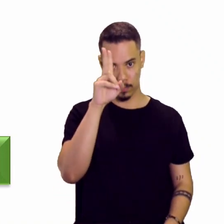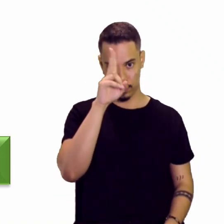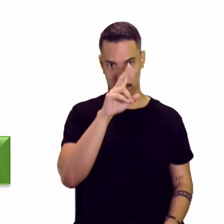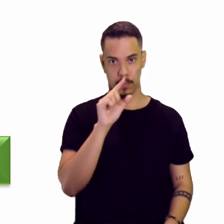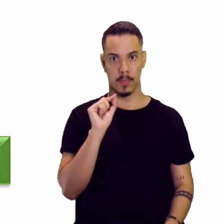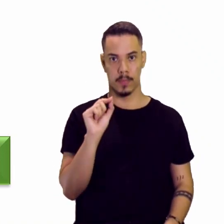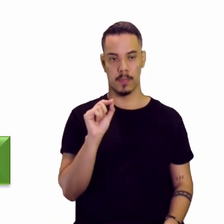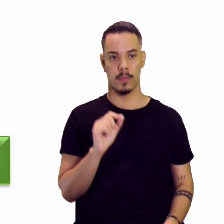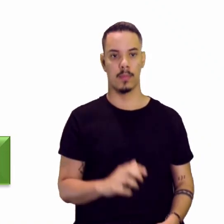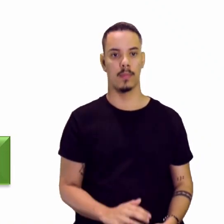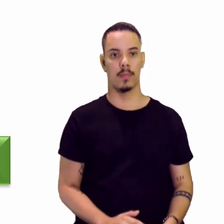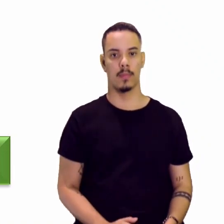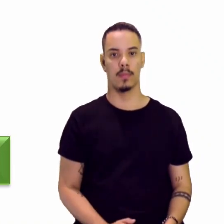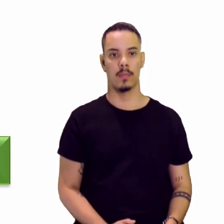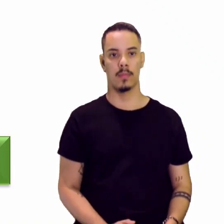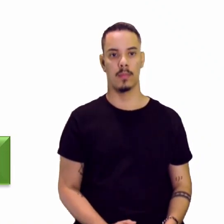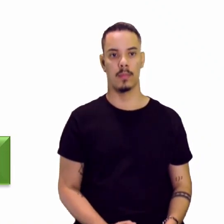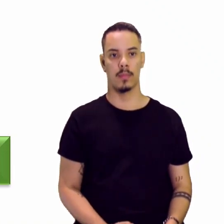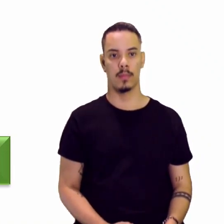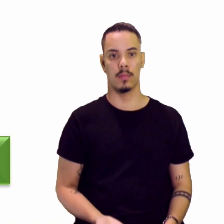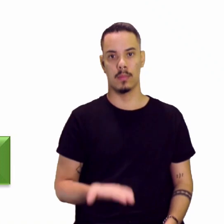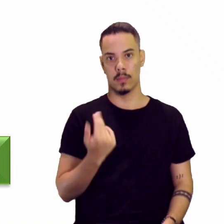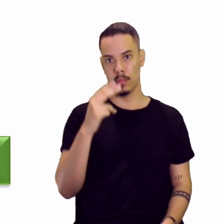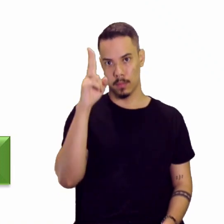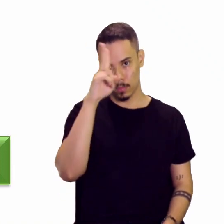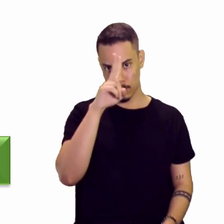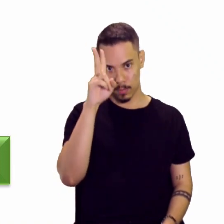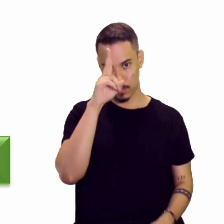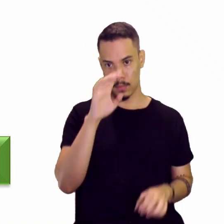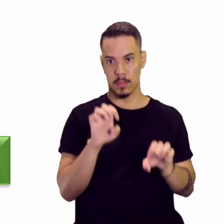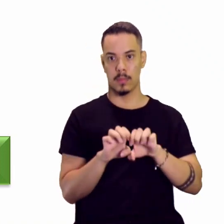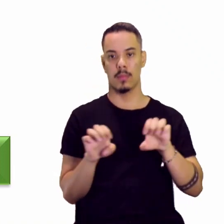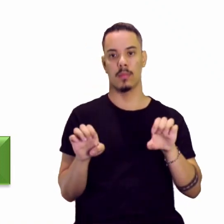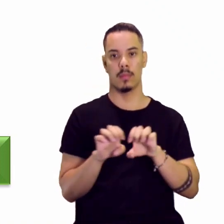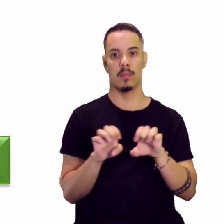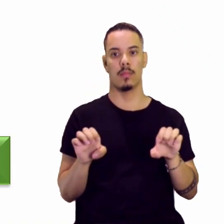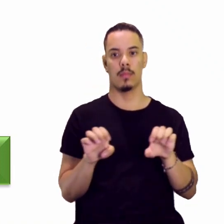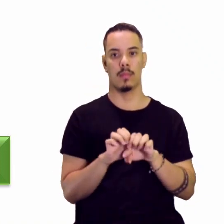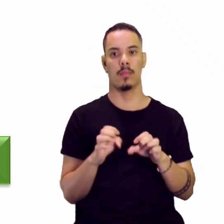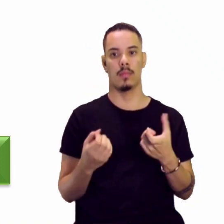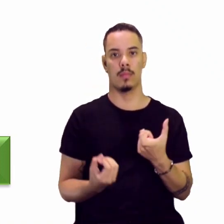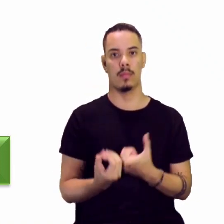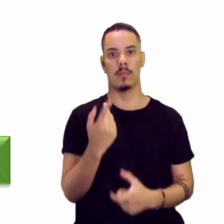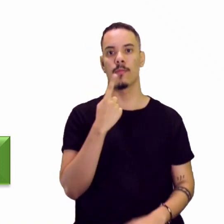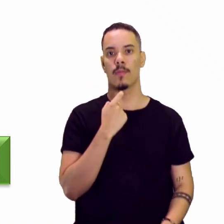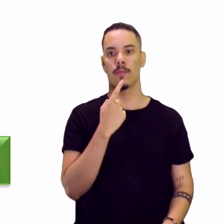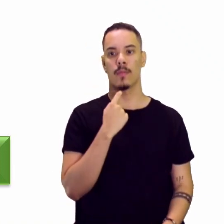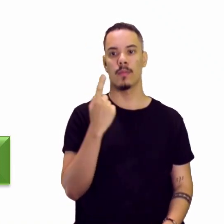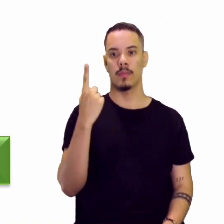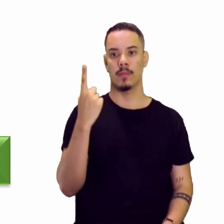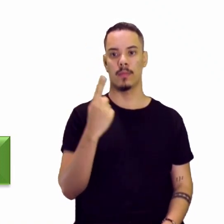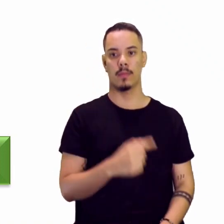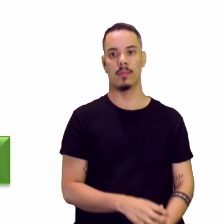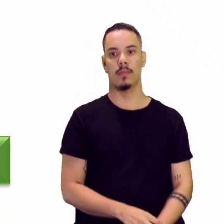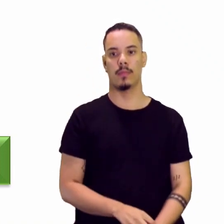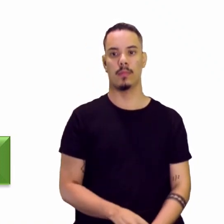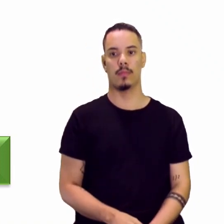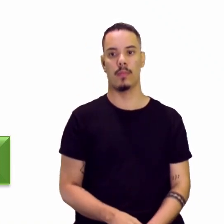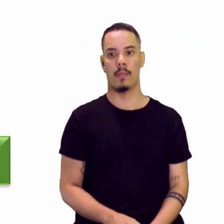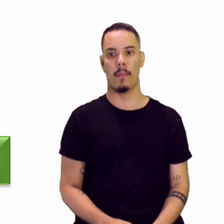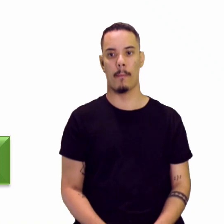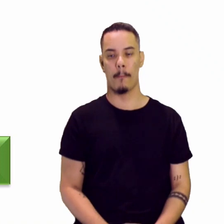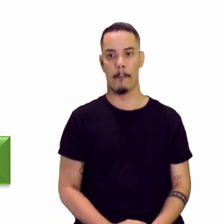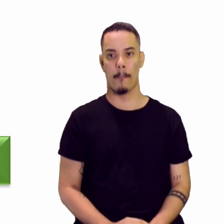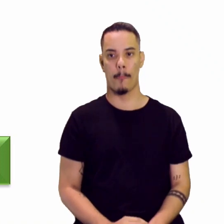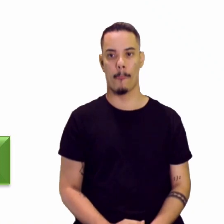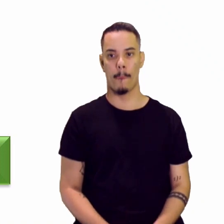olha, vamos lembrar da equação. A força é massa vezes aceleração. Então, a aceleração